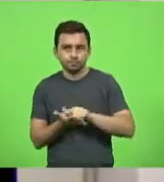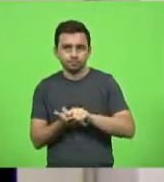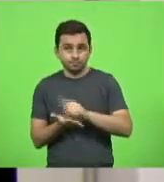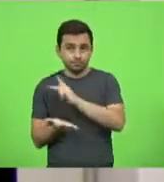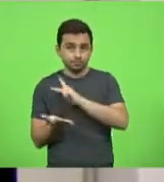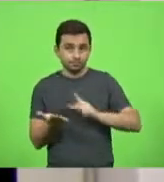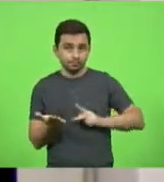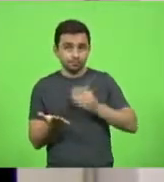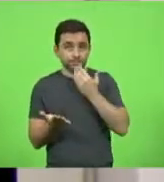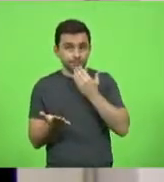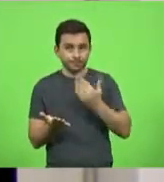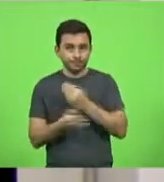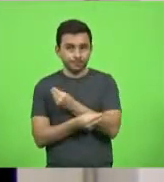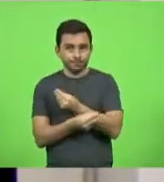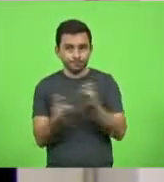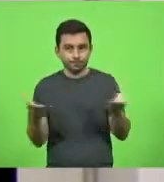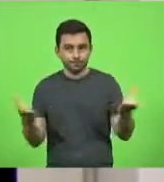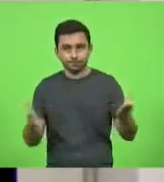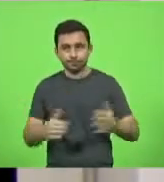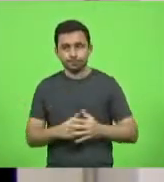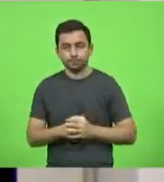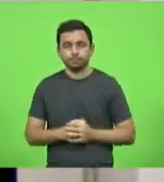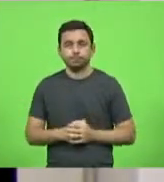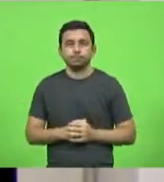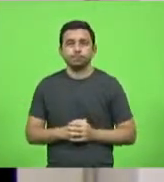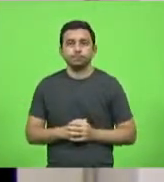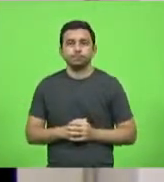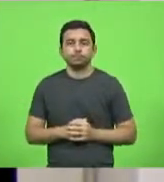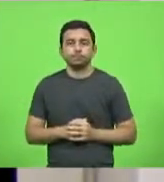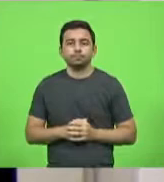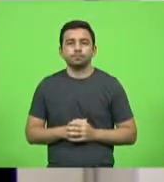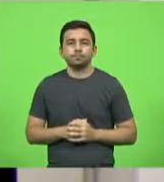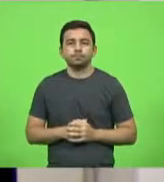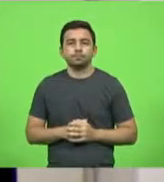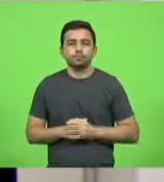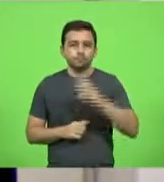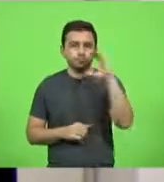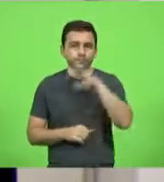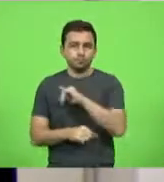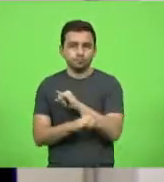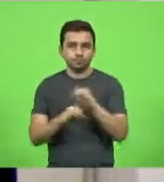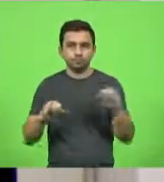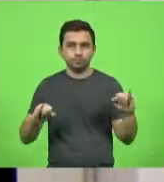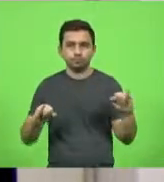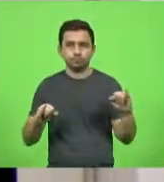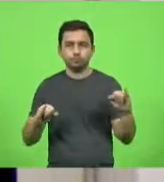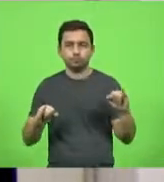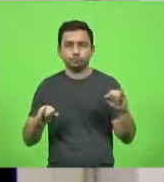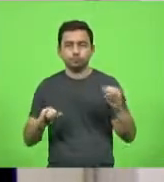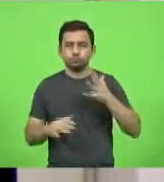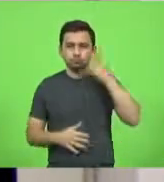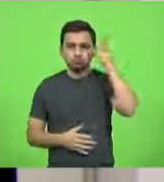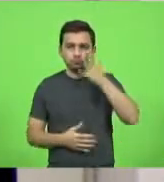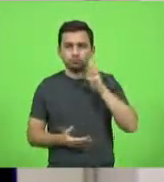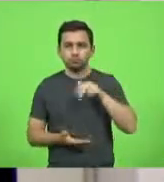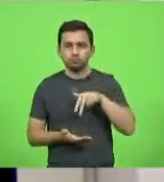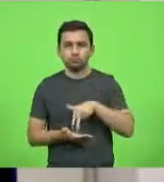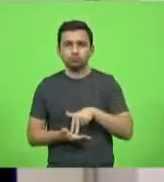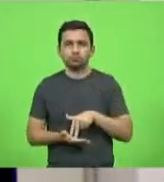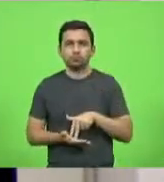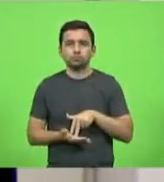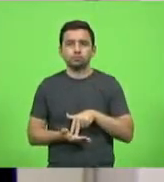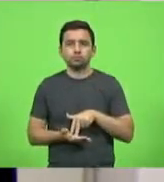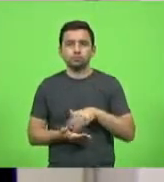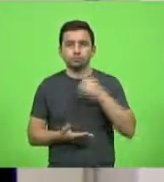senhor presidente solicitou que se procedesse à distribuição. Breves comunicações. Fizeram uso da palavra os senhores